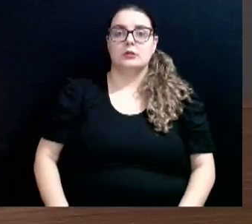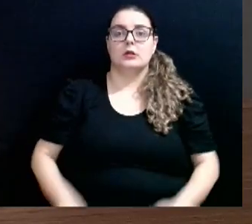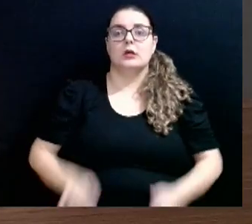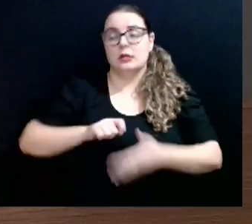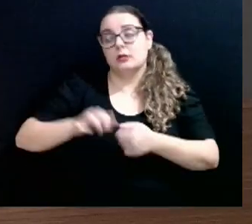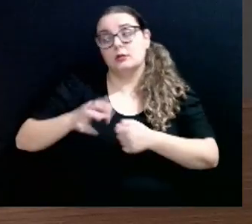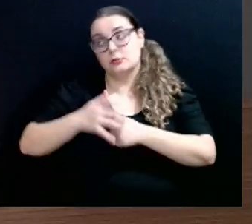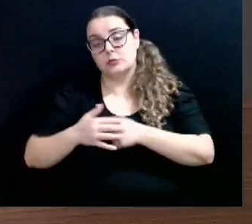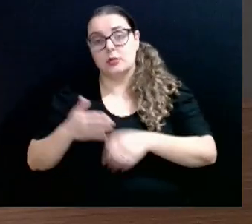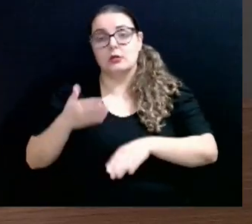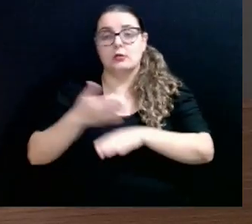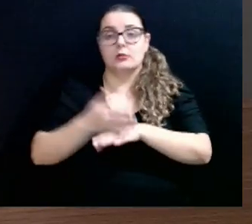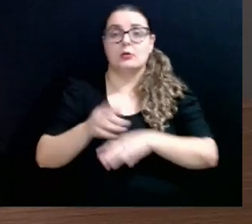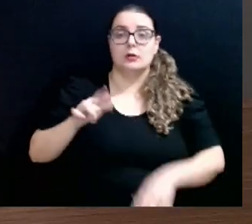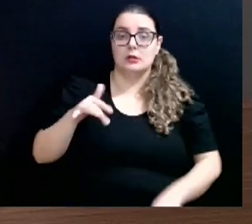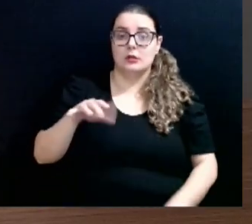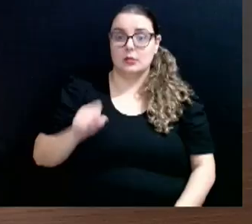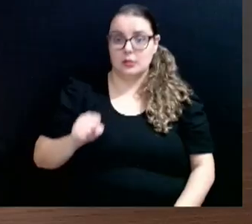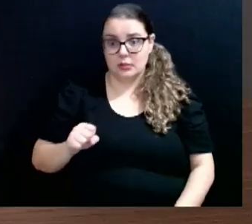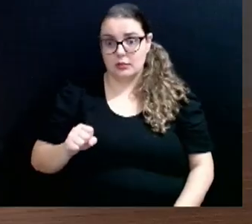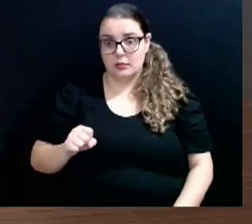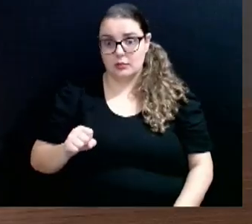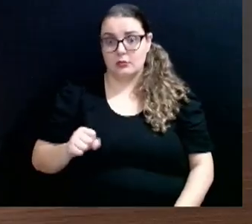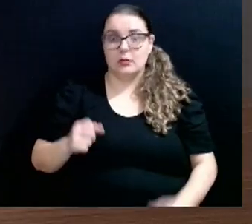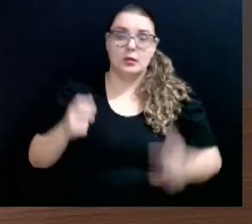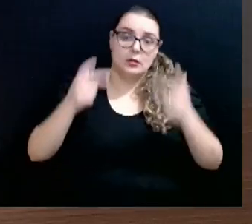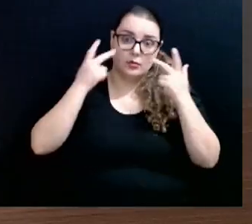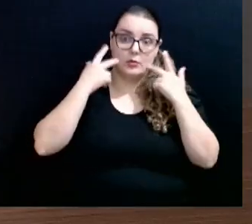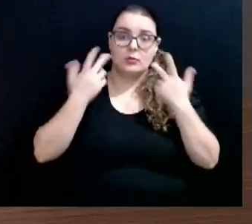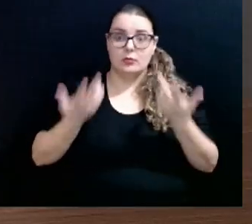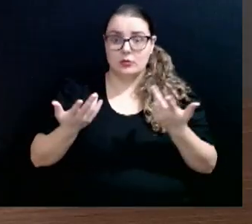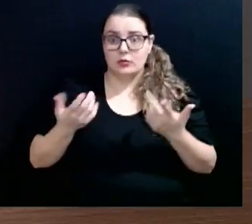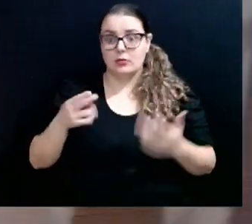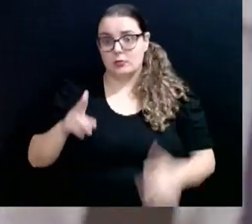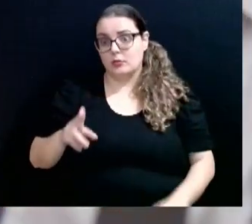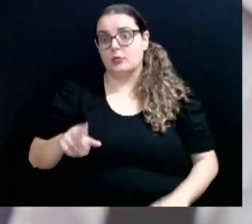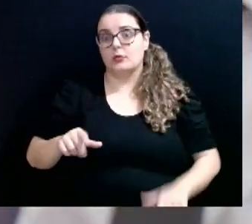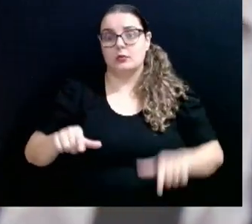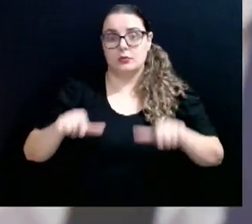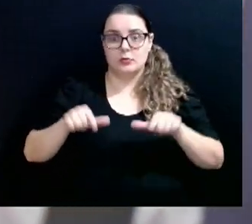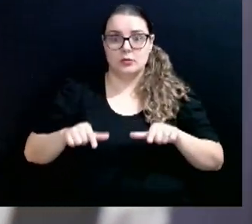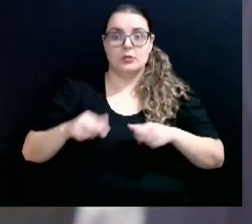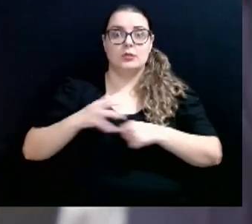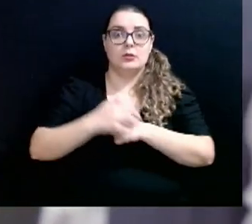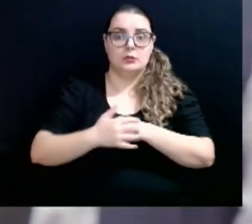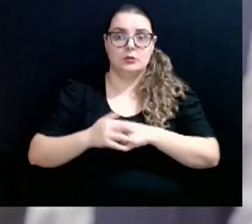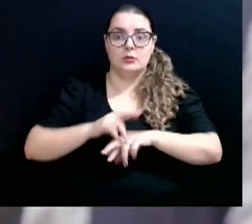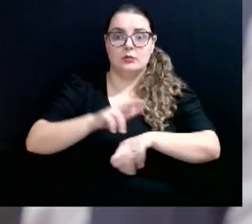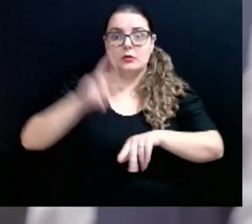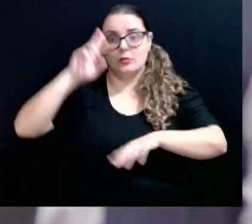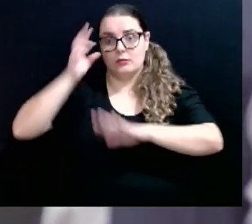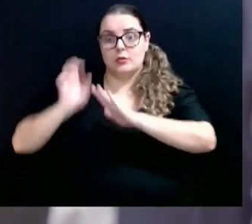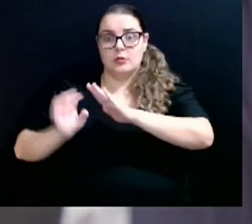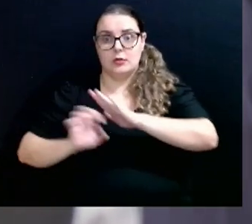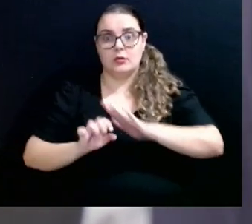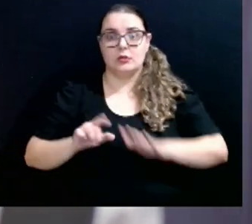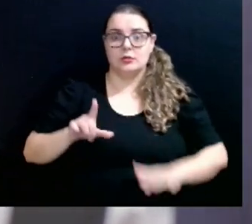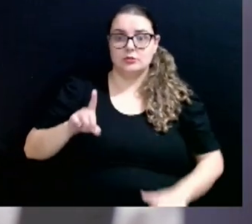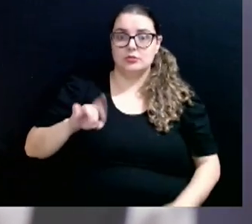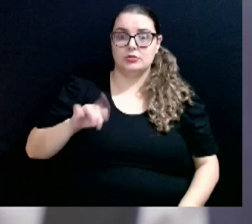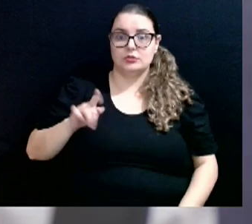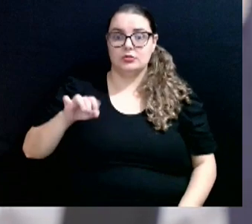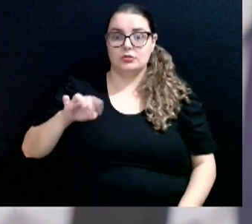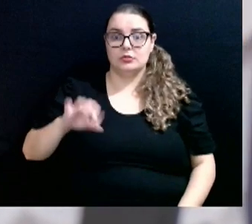desses leilões, naturalmente, ou você tem um certificado digital, muitos empresários já têm certificado digital, ou pela